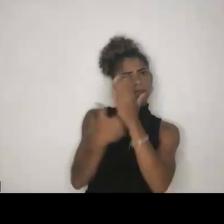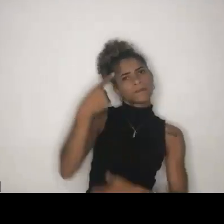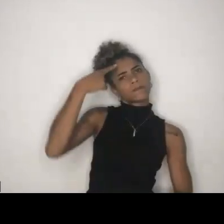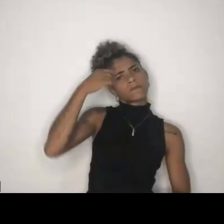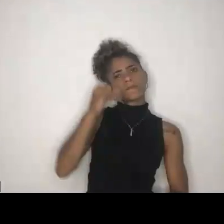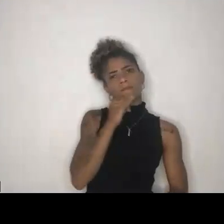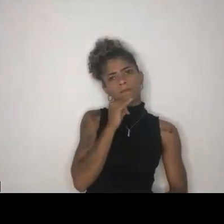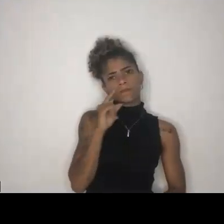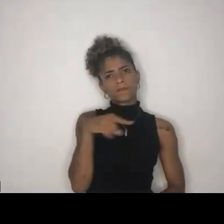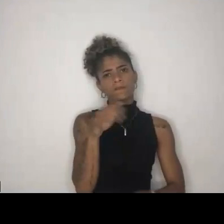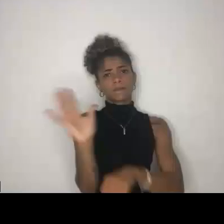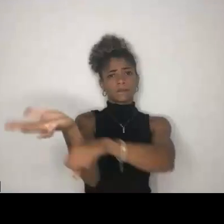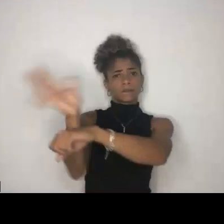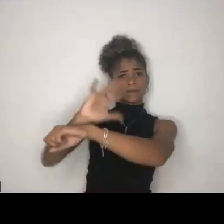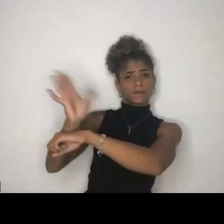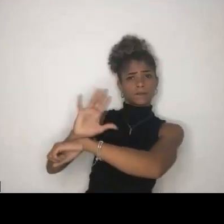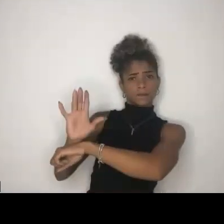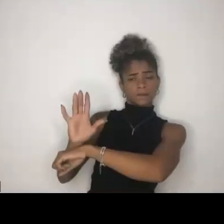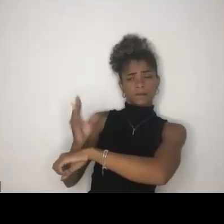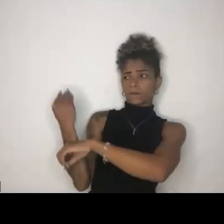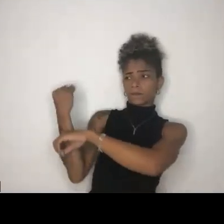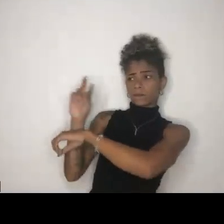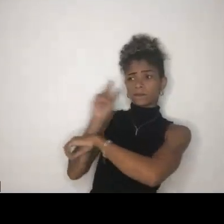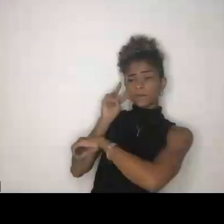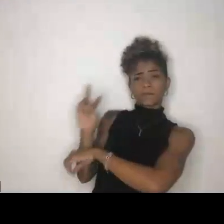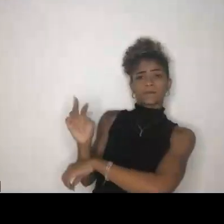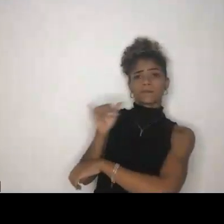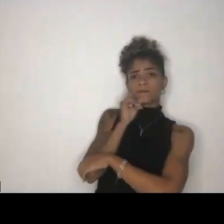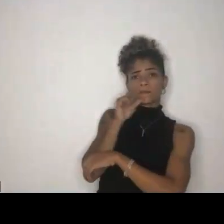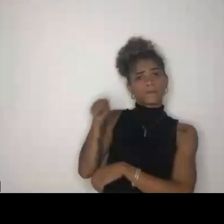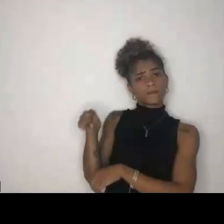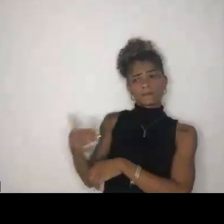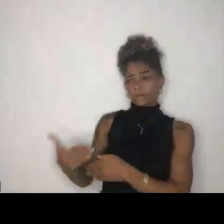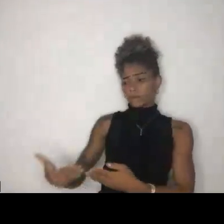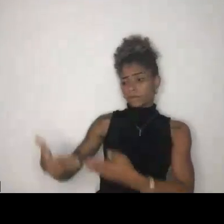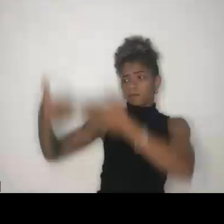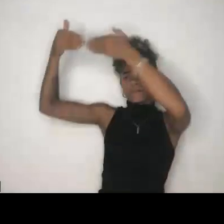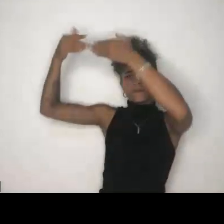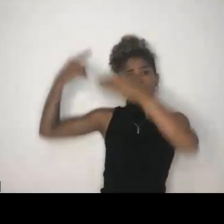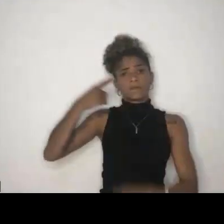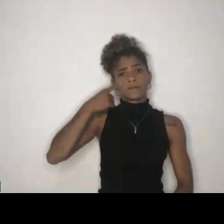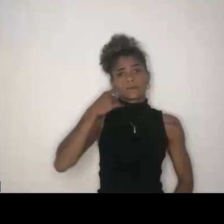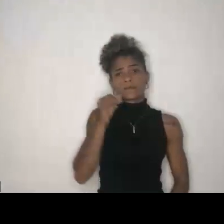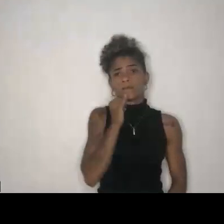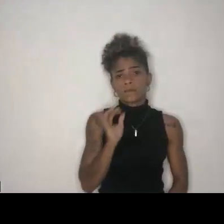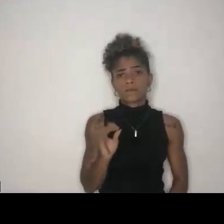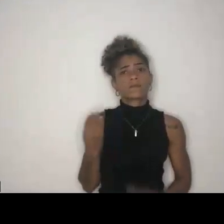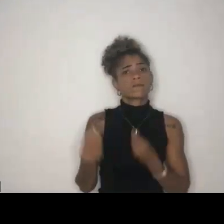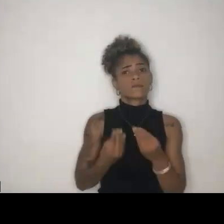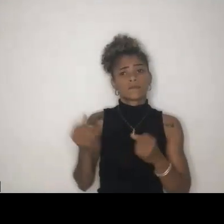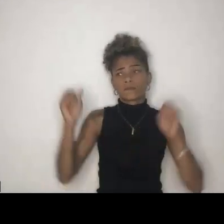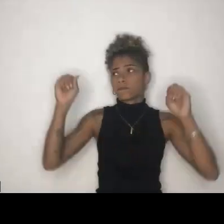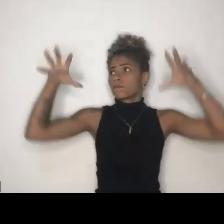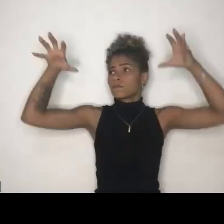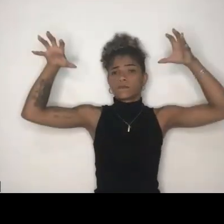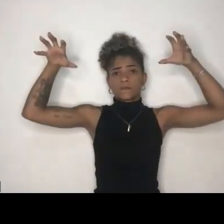exemplo no cinema não há que eu coloquei para vocês verem que que esse cenário ele foi pensado para através primeiro do efeito do